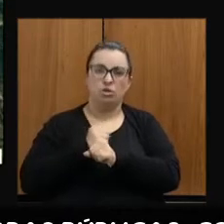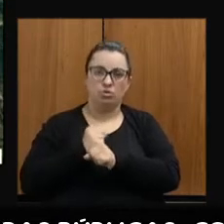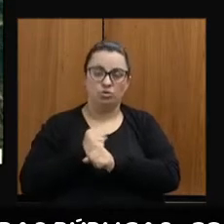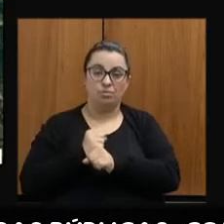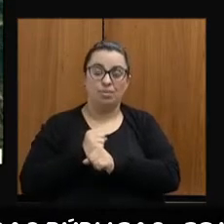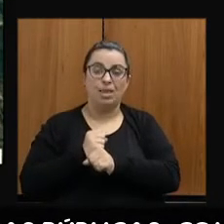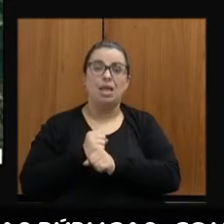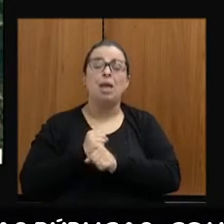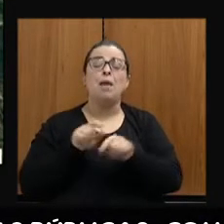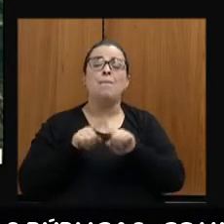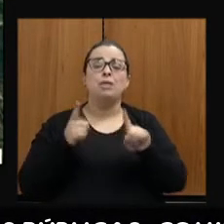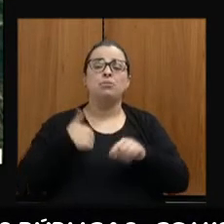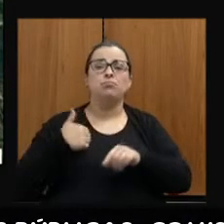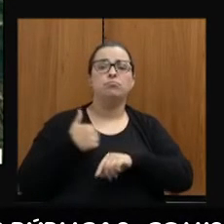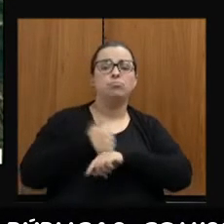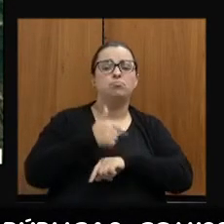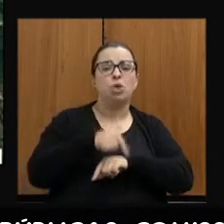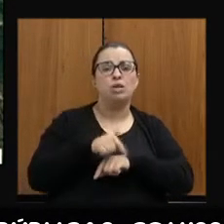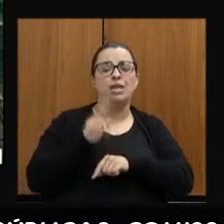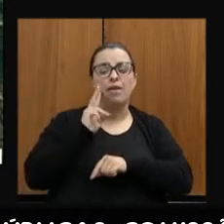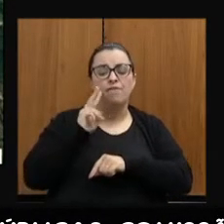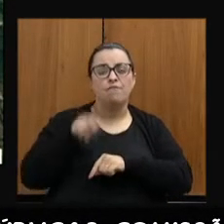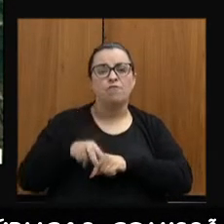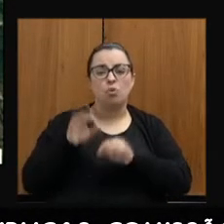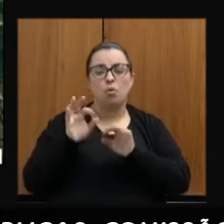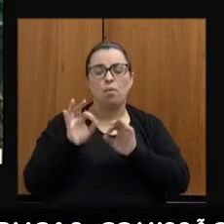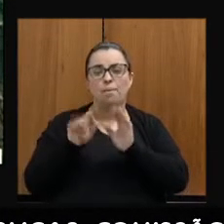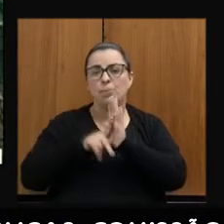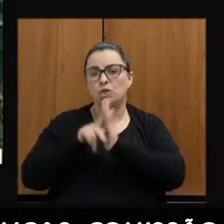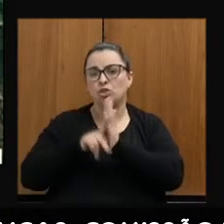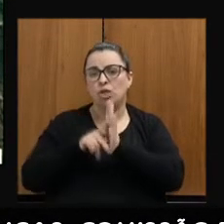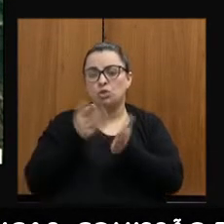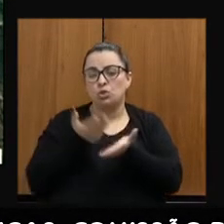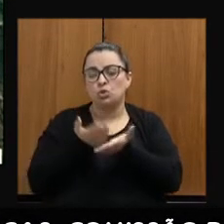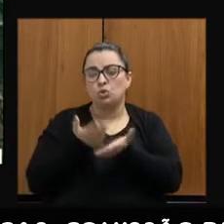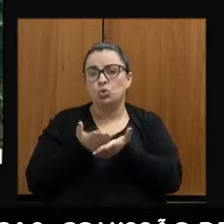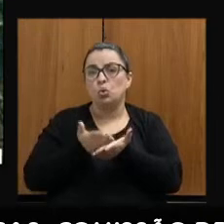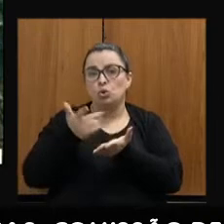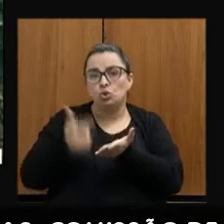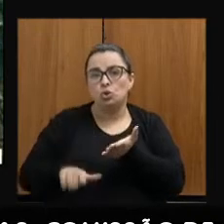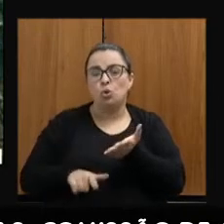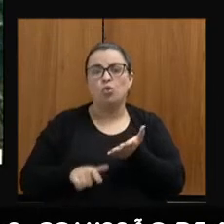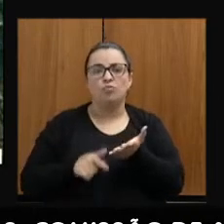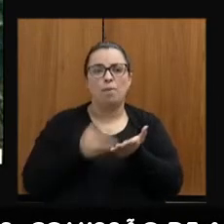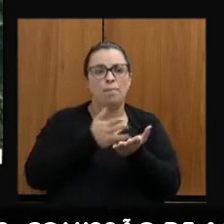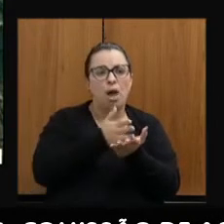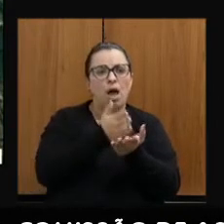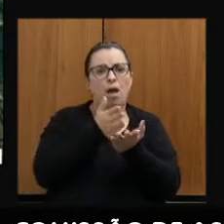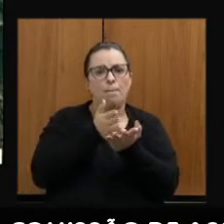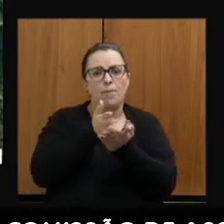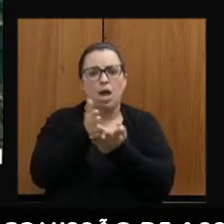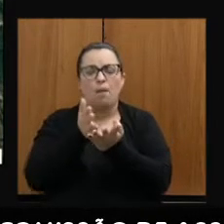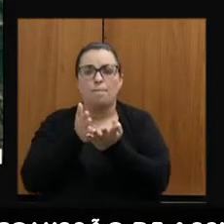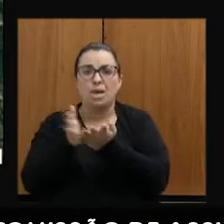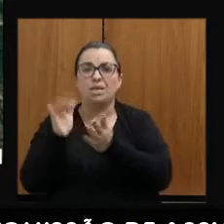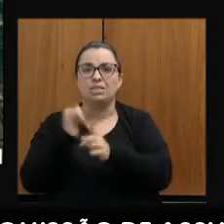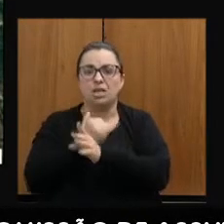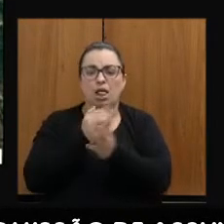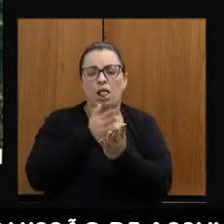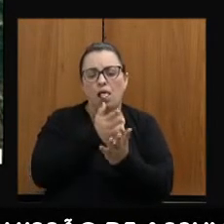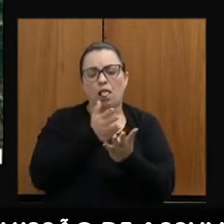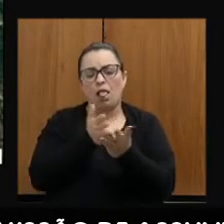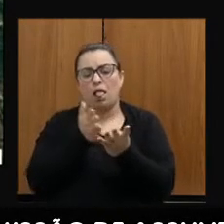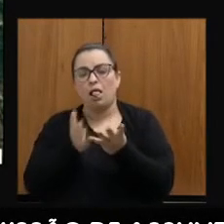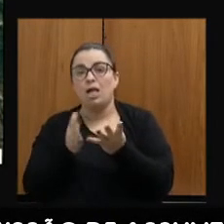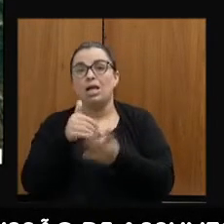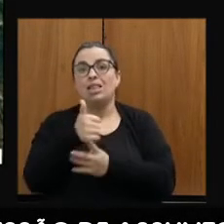estudamos 10 traçados traçados que já existiam que já tinham sido até objeto de